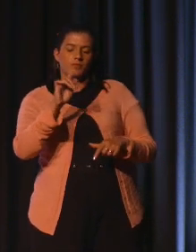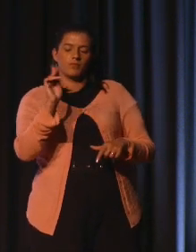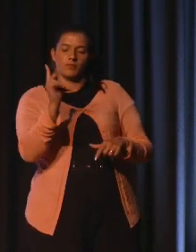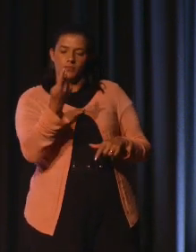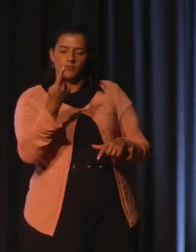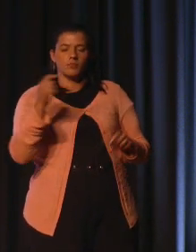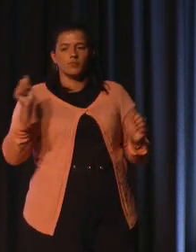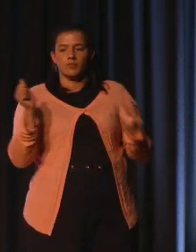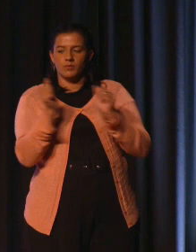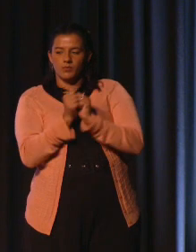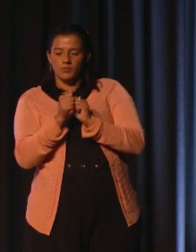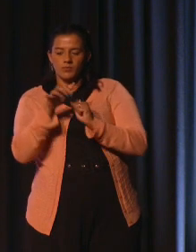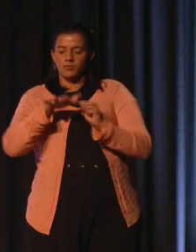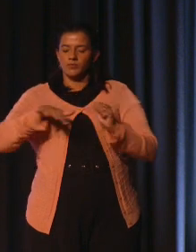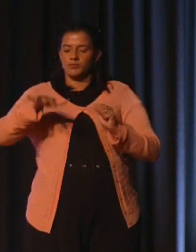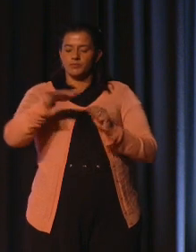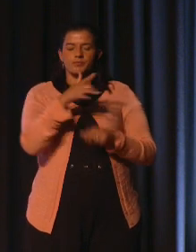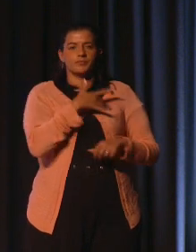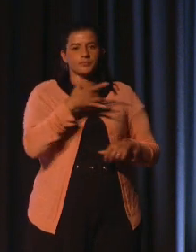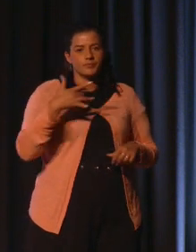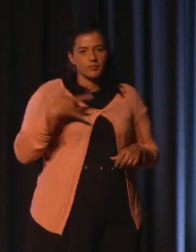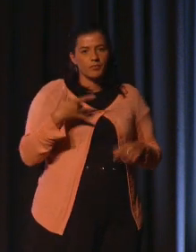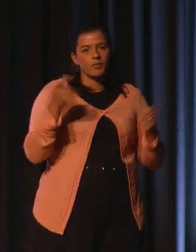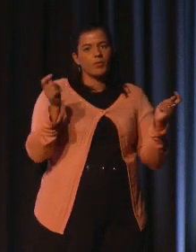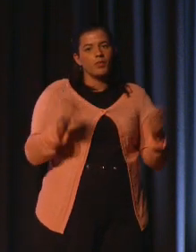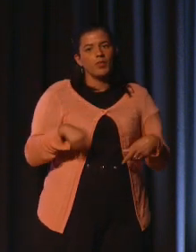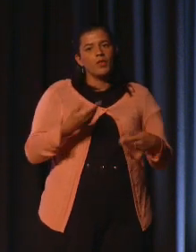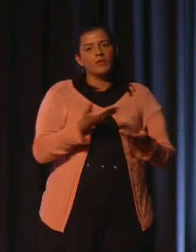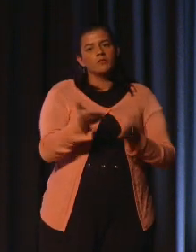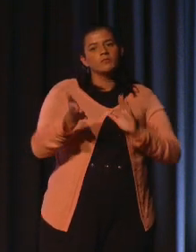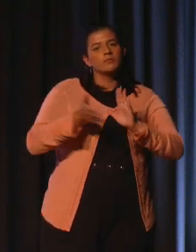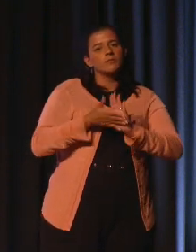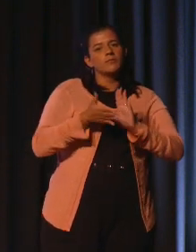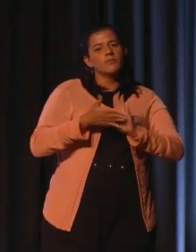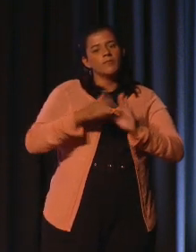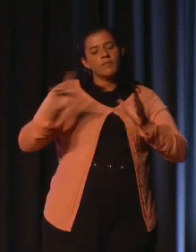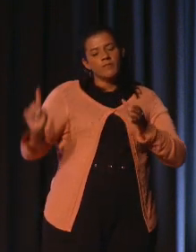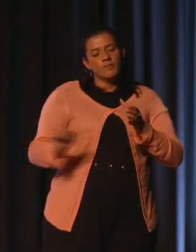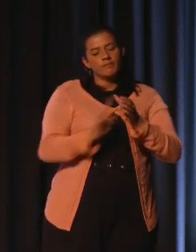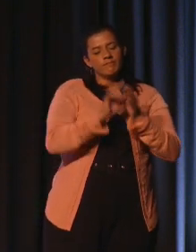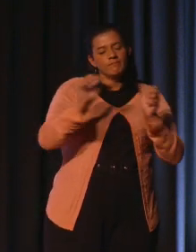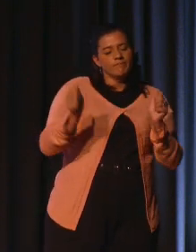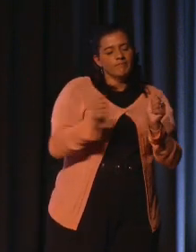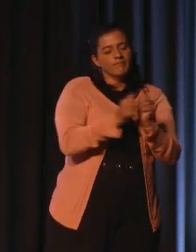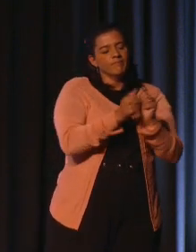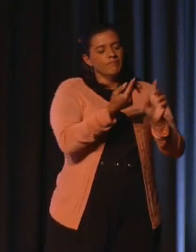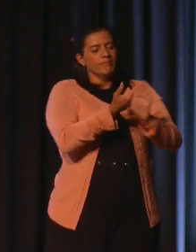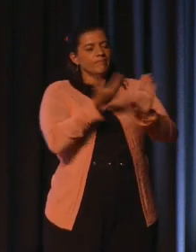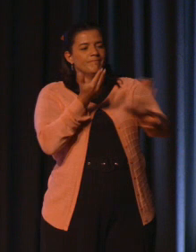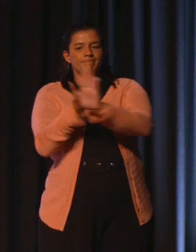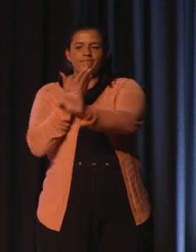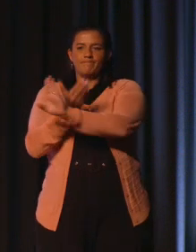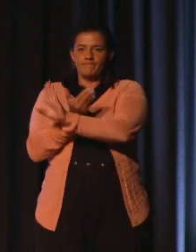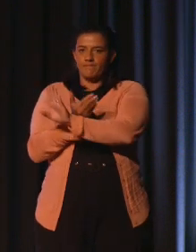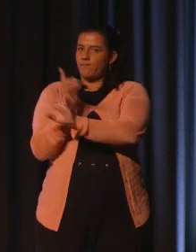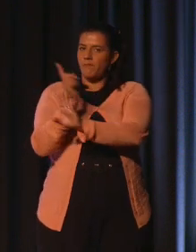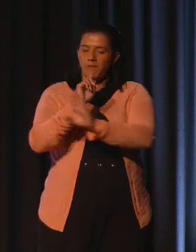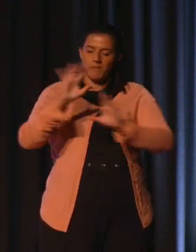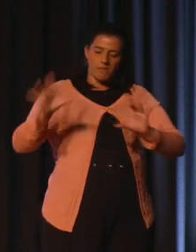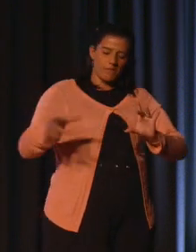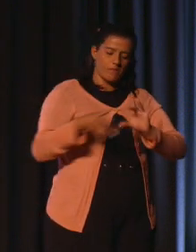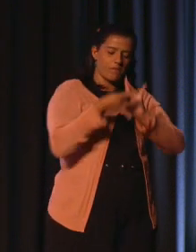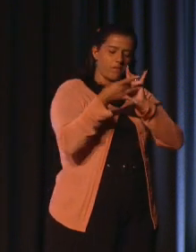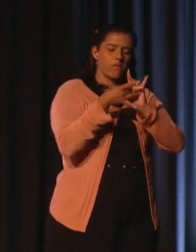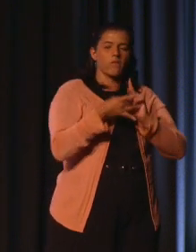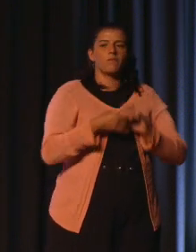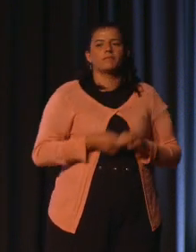Saúde. Não no Hemocentro, né? Porque como o próprio evento está falando, é juntos pela hemofilia, então a gente não trabalha nada separado. A gente trabalha tudo